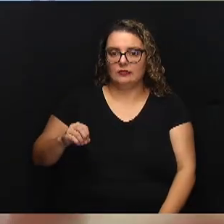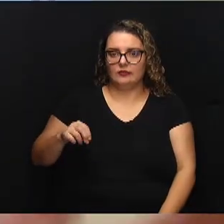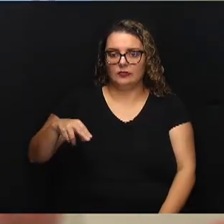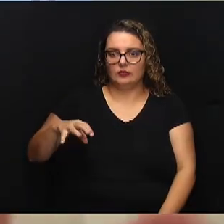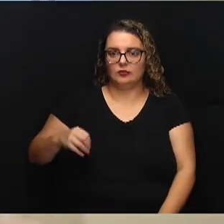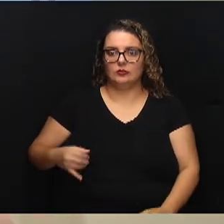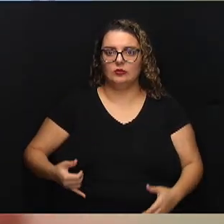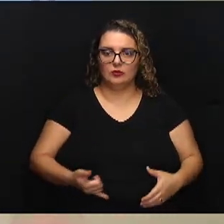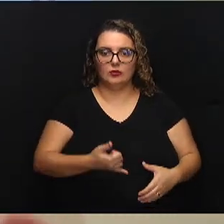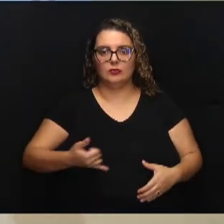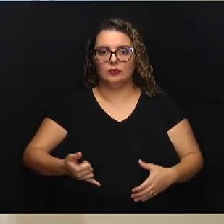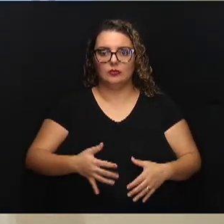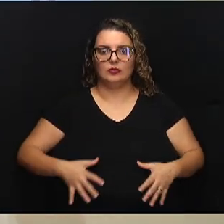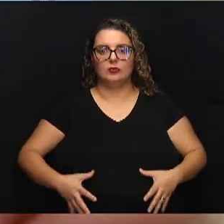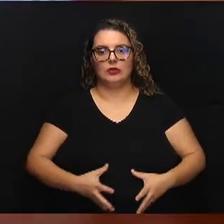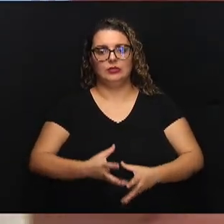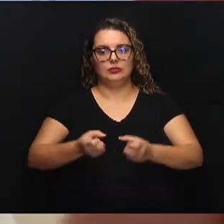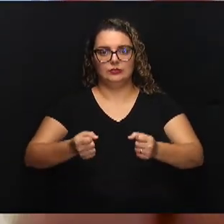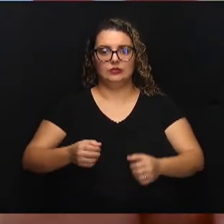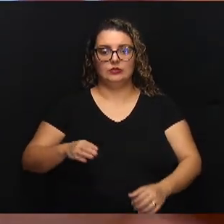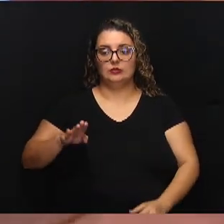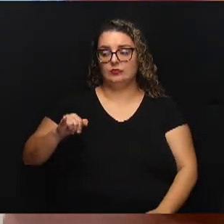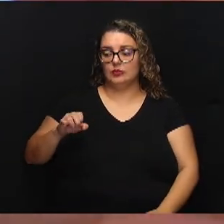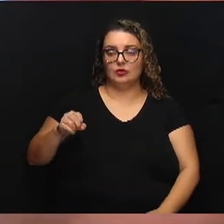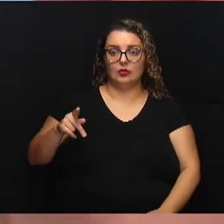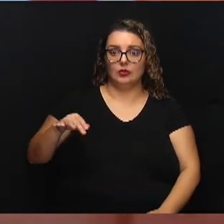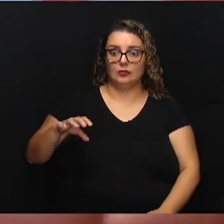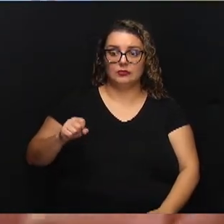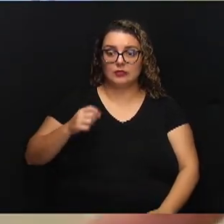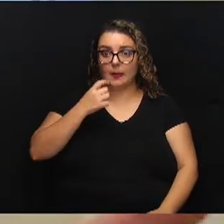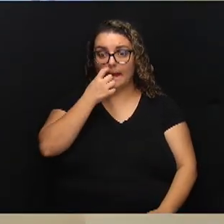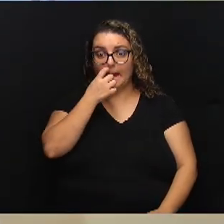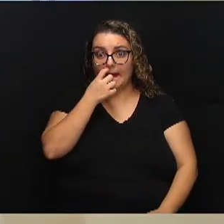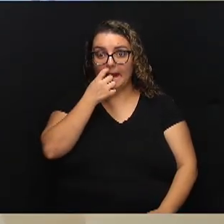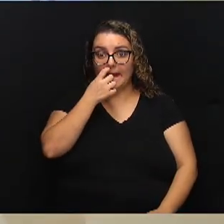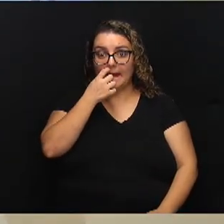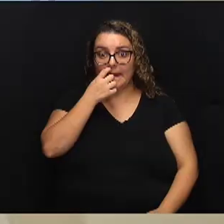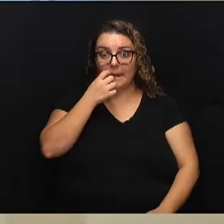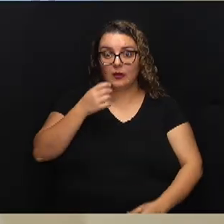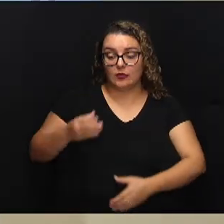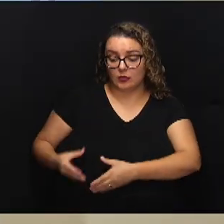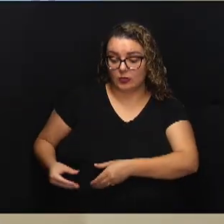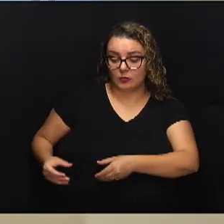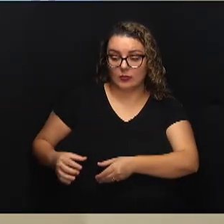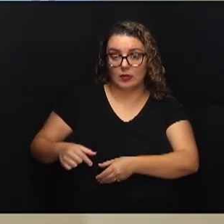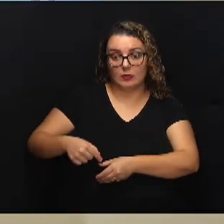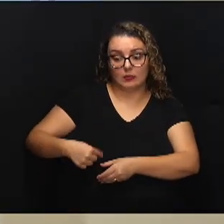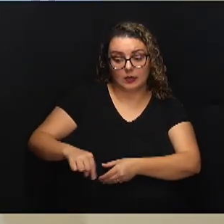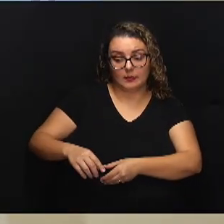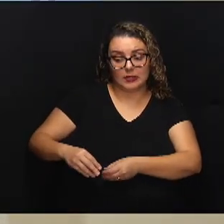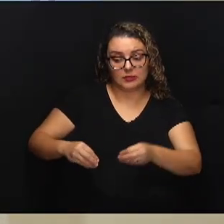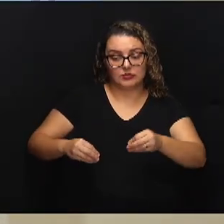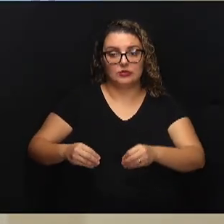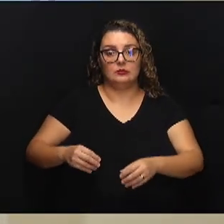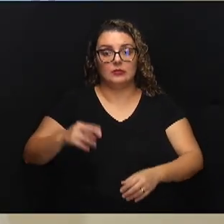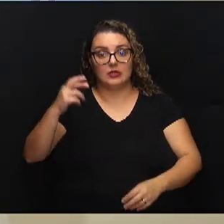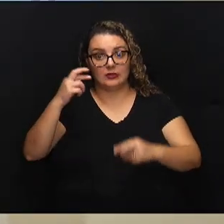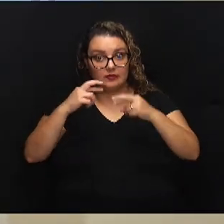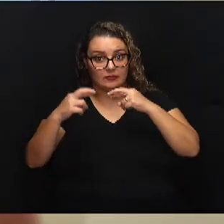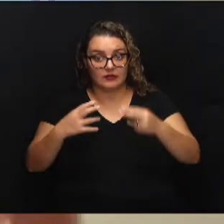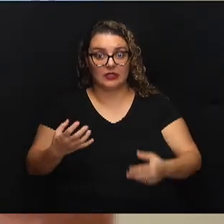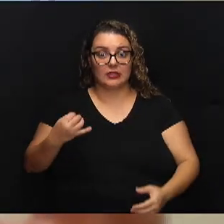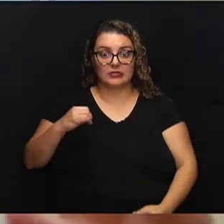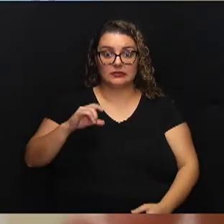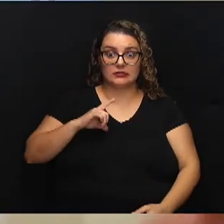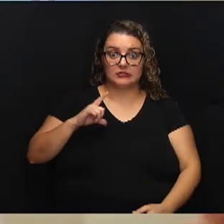gordura ali, o peritônio, fazer biópsia, às vezes tira até pedaços do fígado, por exemplo, se tem alguma lesão lá no fígado. E então, assim,